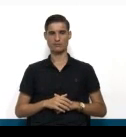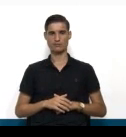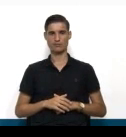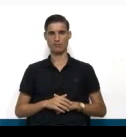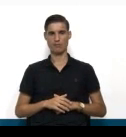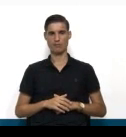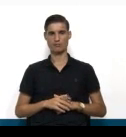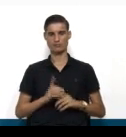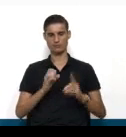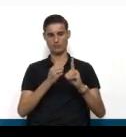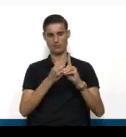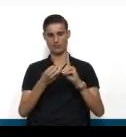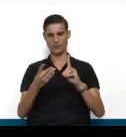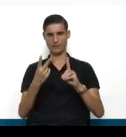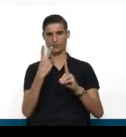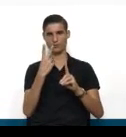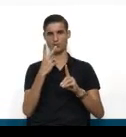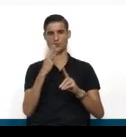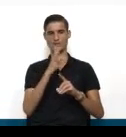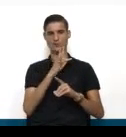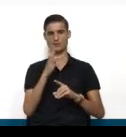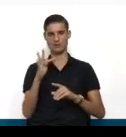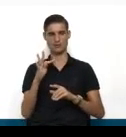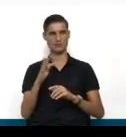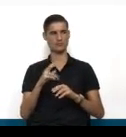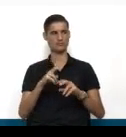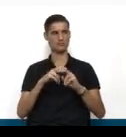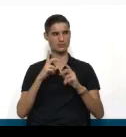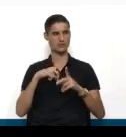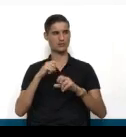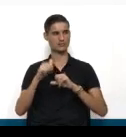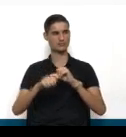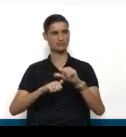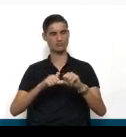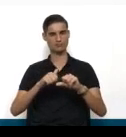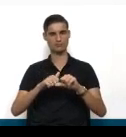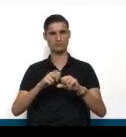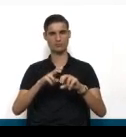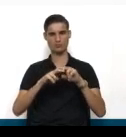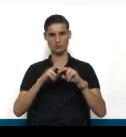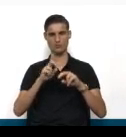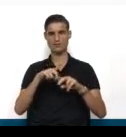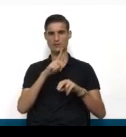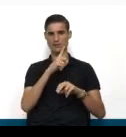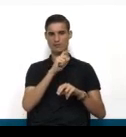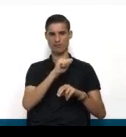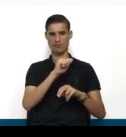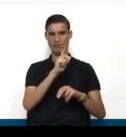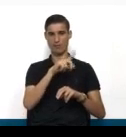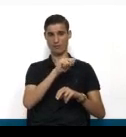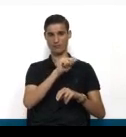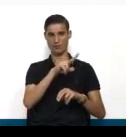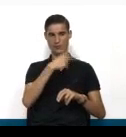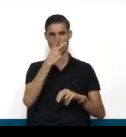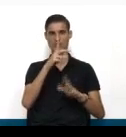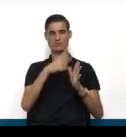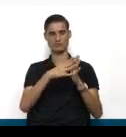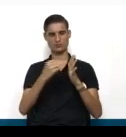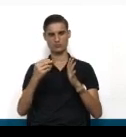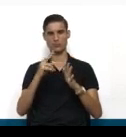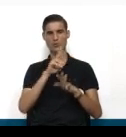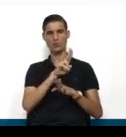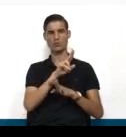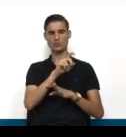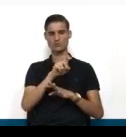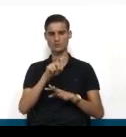e derivar duas vezes em relação ao t, que é o que a gente substituiu, olha lá. Então, o a ao quadrado eu copiei. Quem é o meu u de x